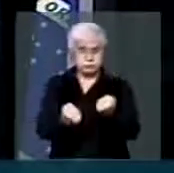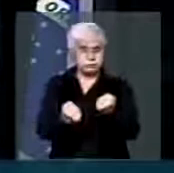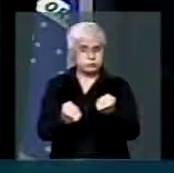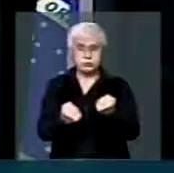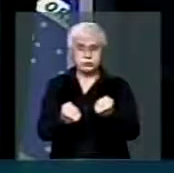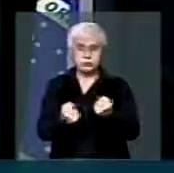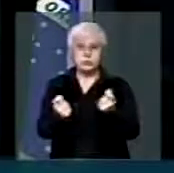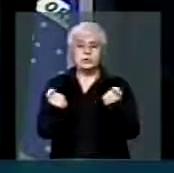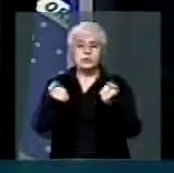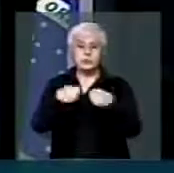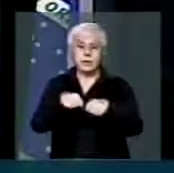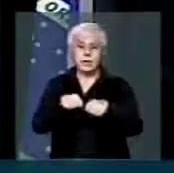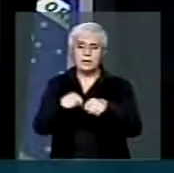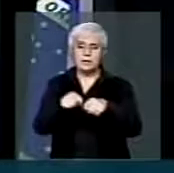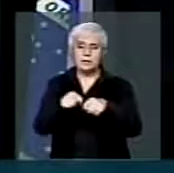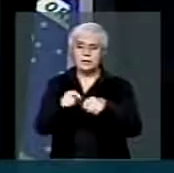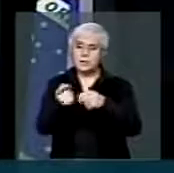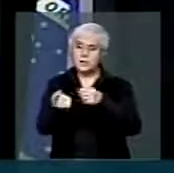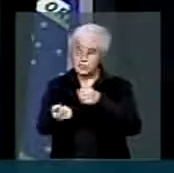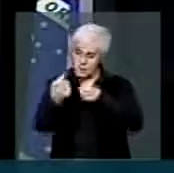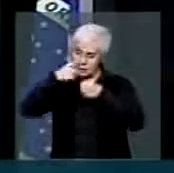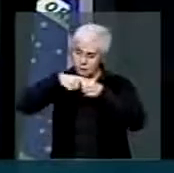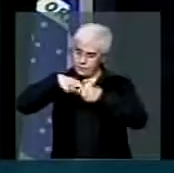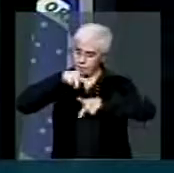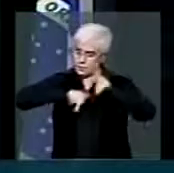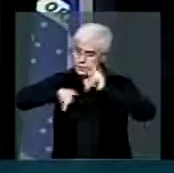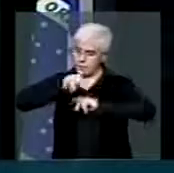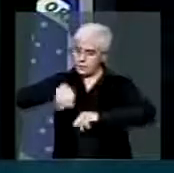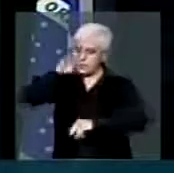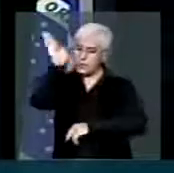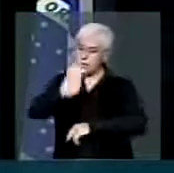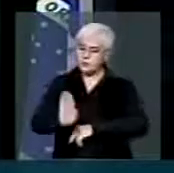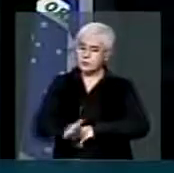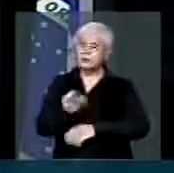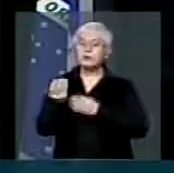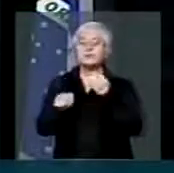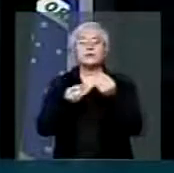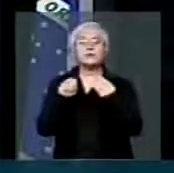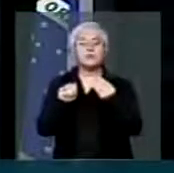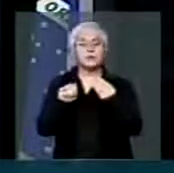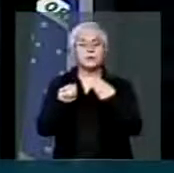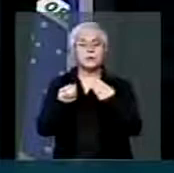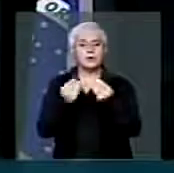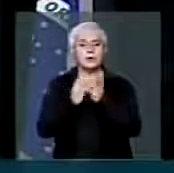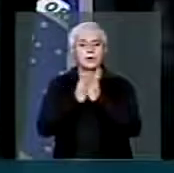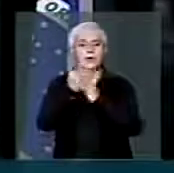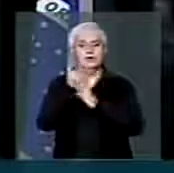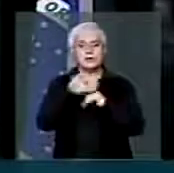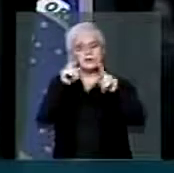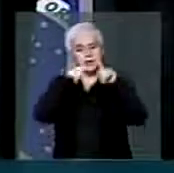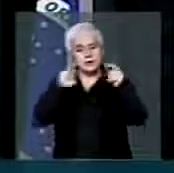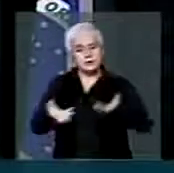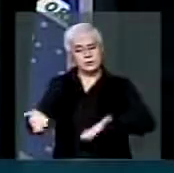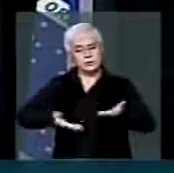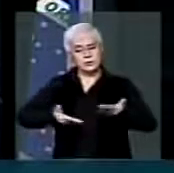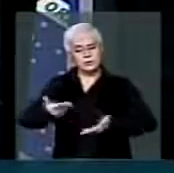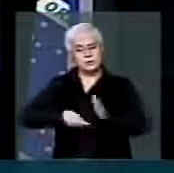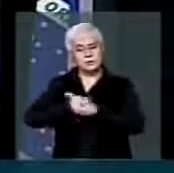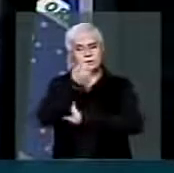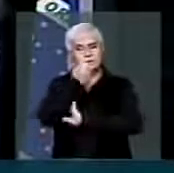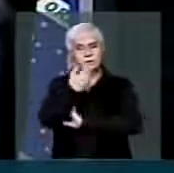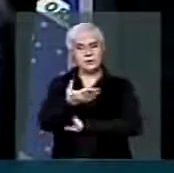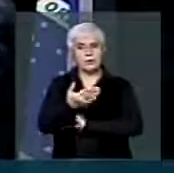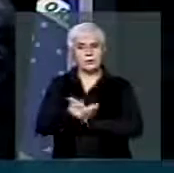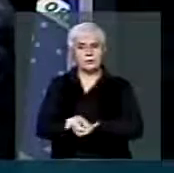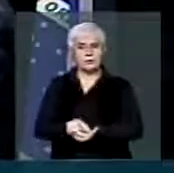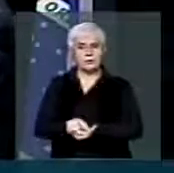sendo devolvida aos brasileiros em forma de serviços públicos de qualidade. Como